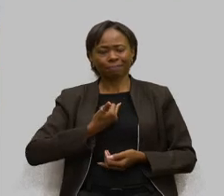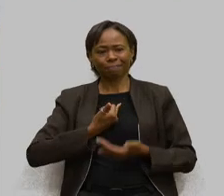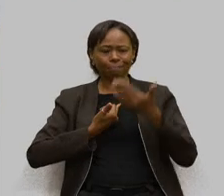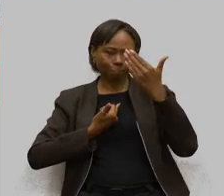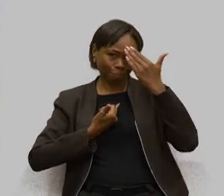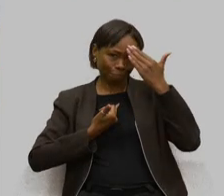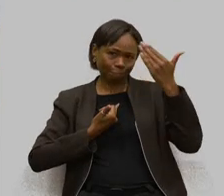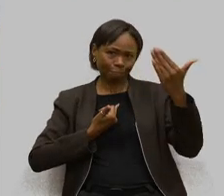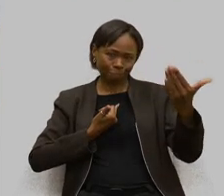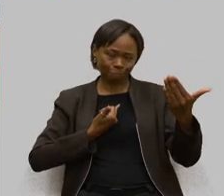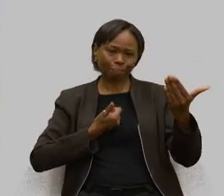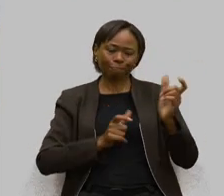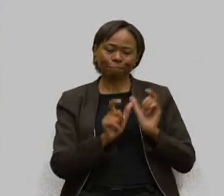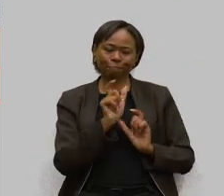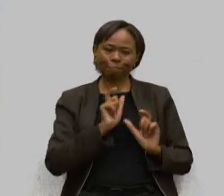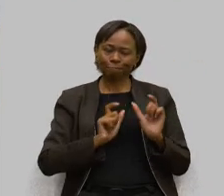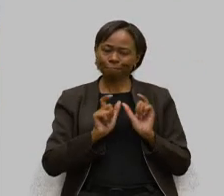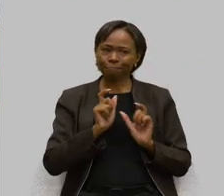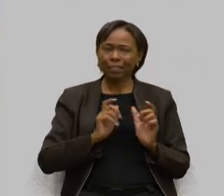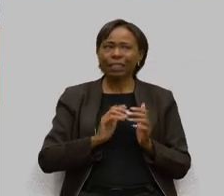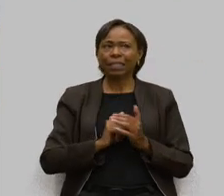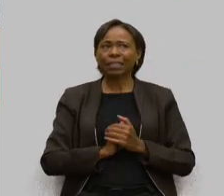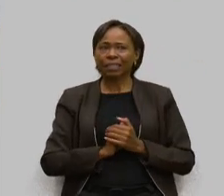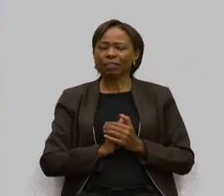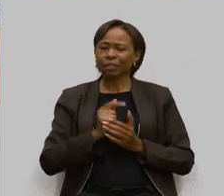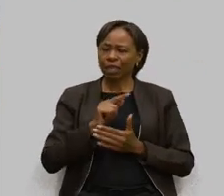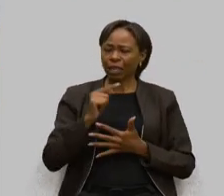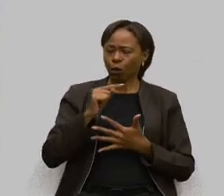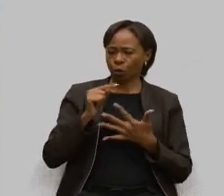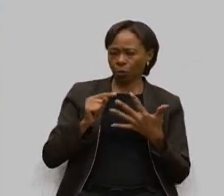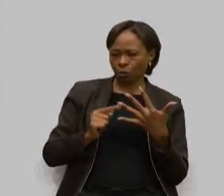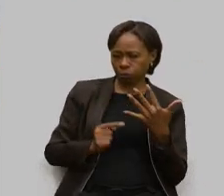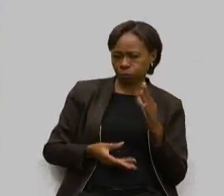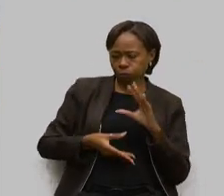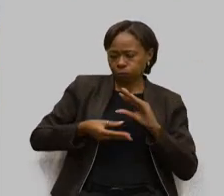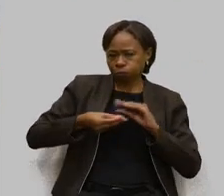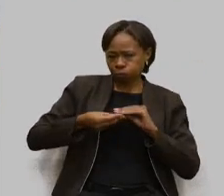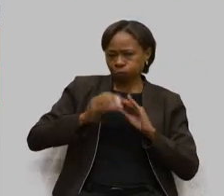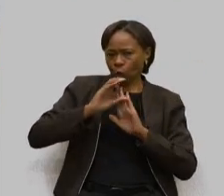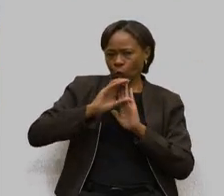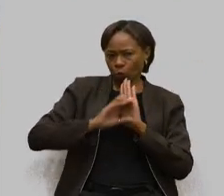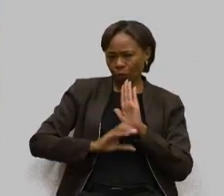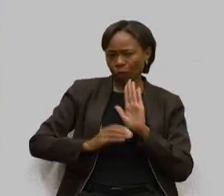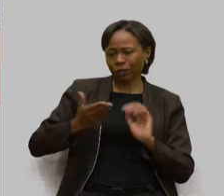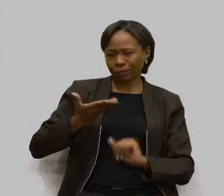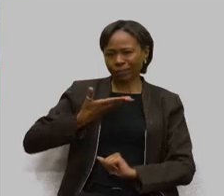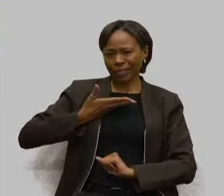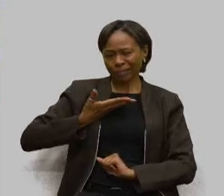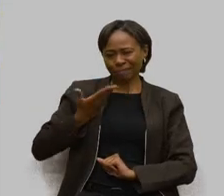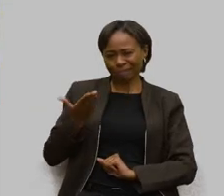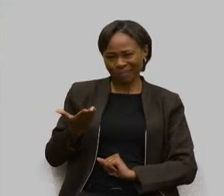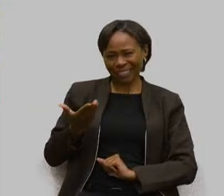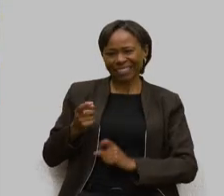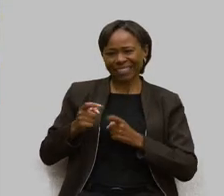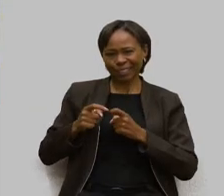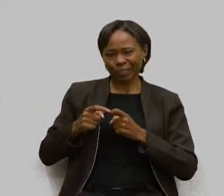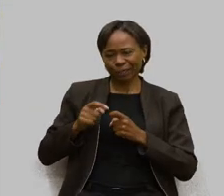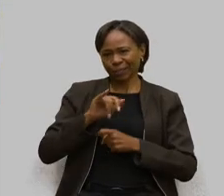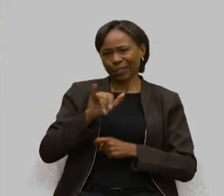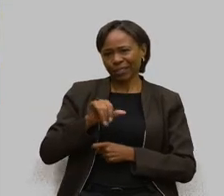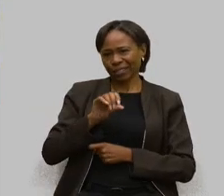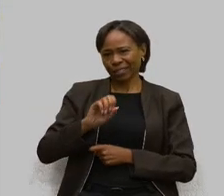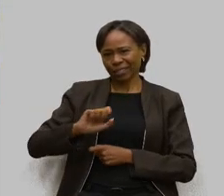explanando aí mais ou menos o currículo do nosso grande amigo colega médico Dr Joel